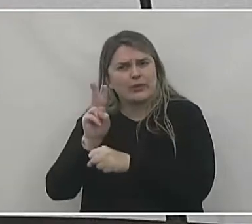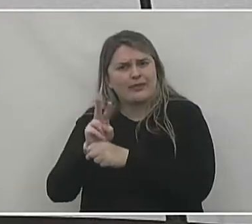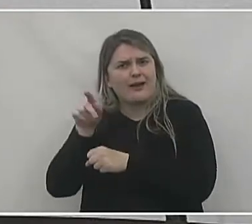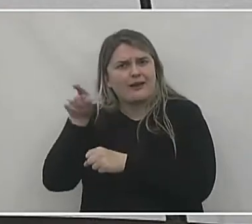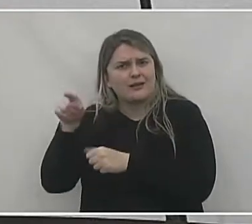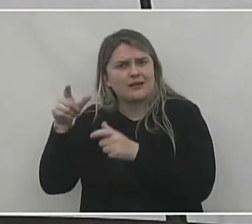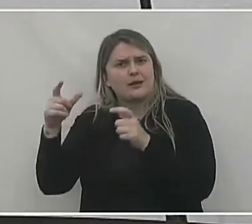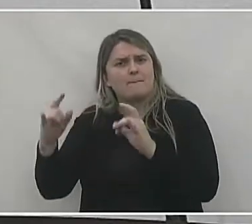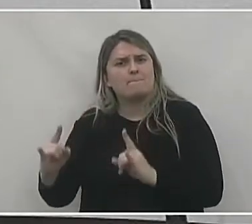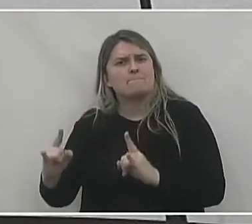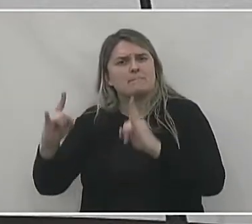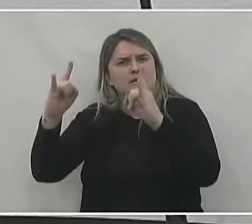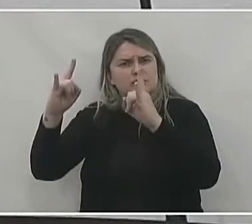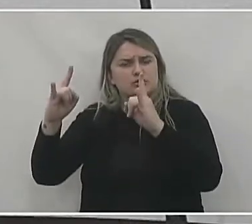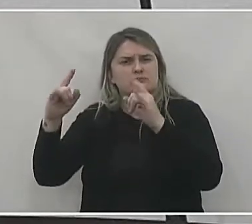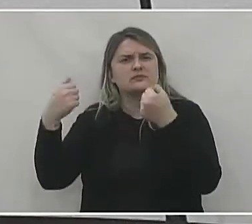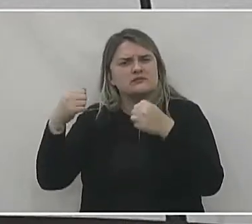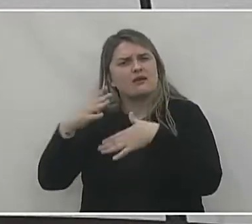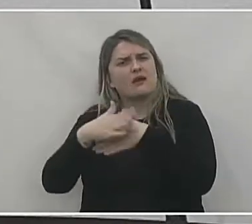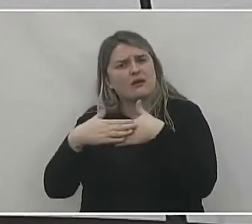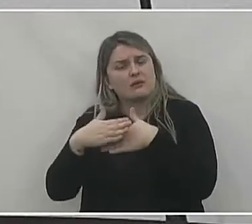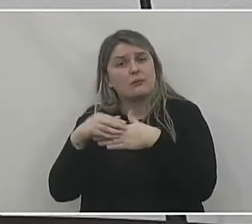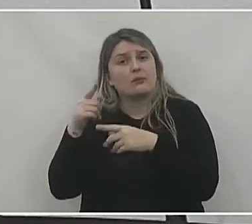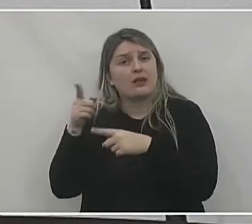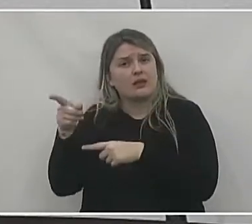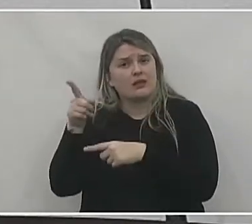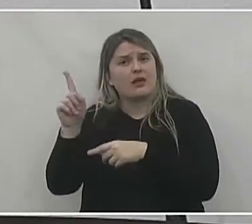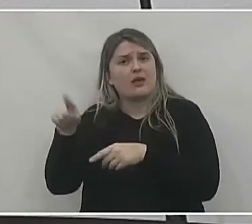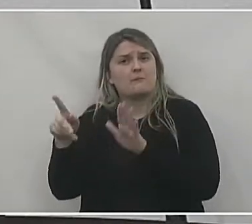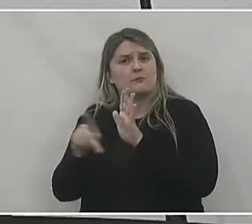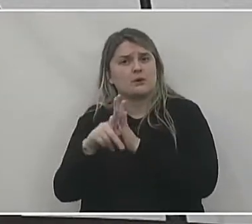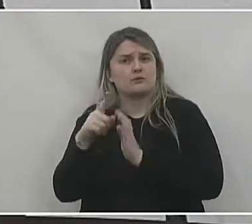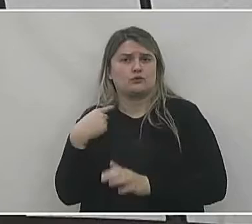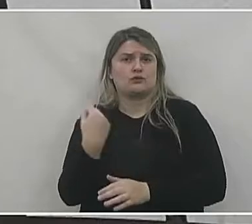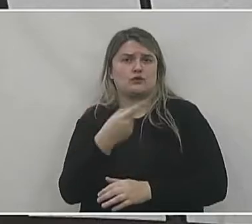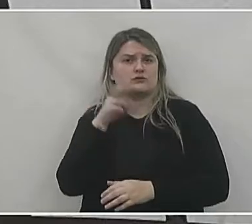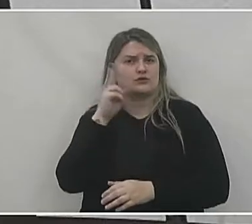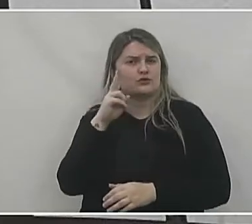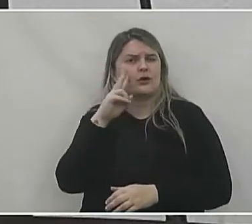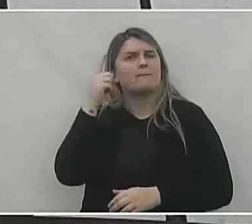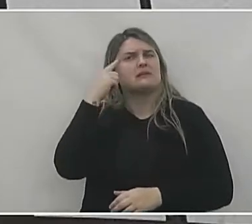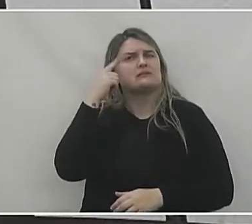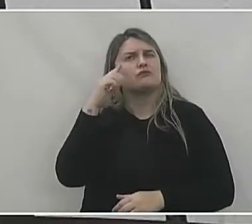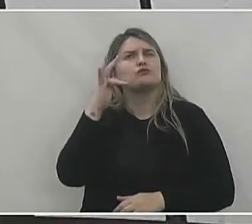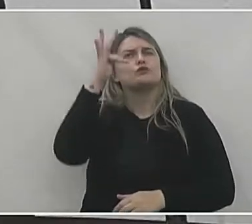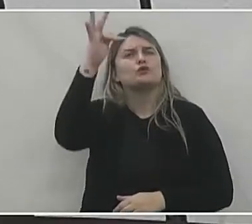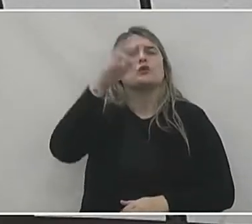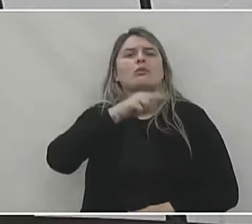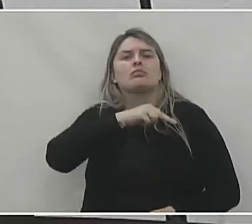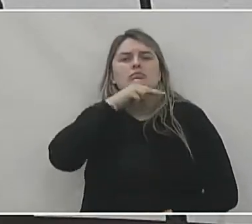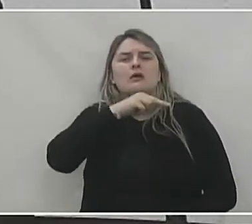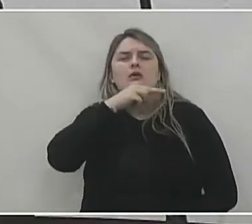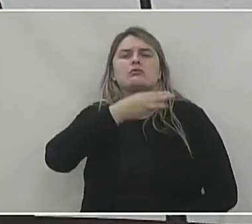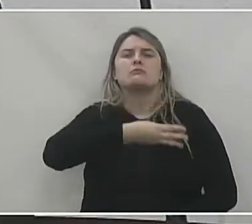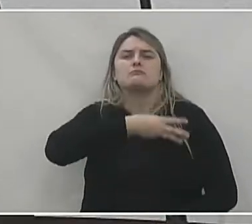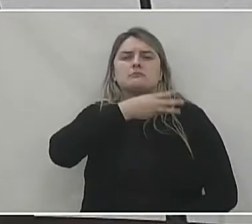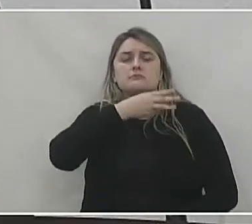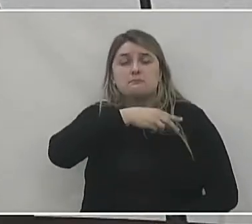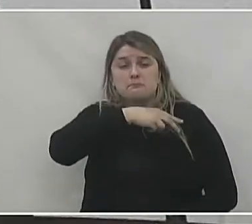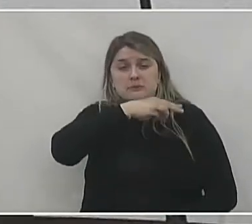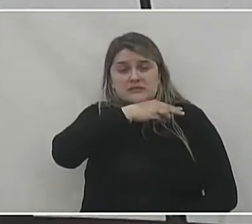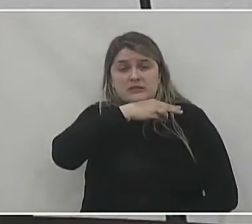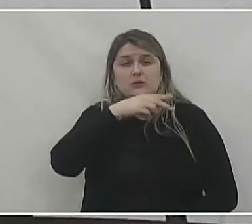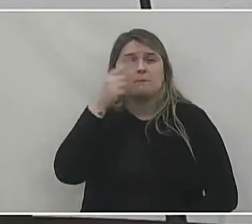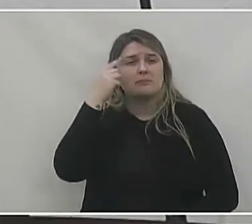daqueles prédios ali com muito carinho, porque aquilo ali faz parte da história, para os nossos netos, bisnetos, verem como que